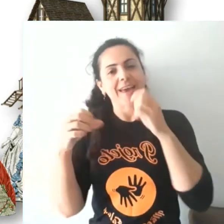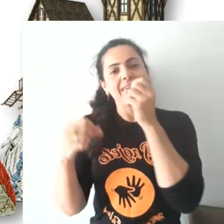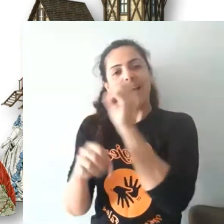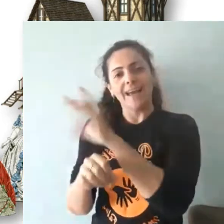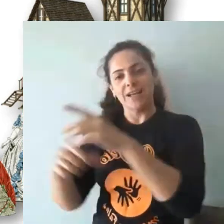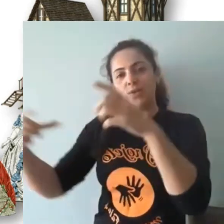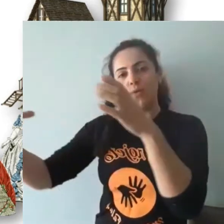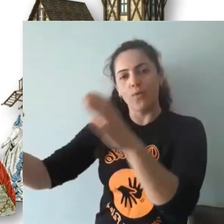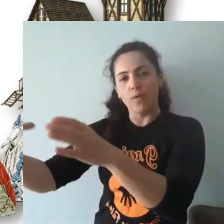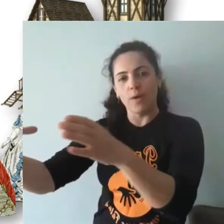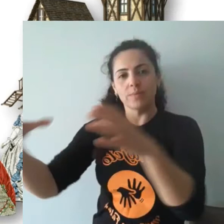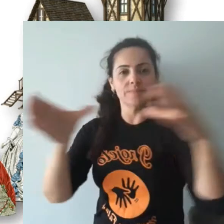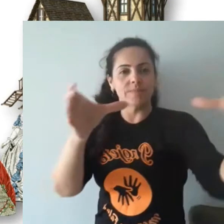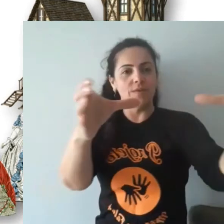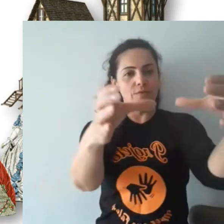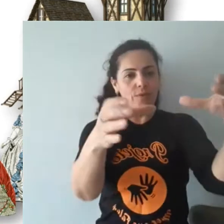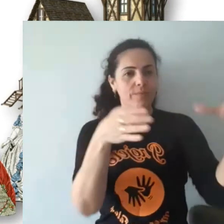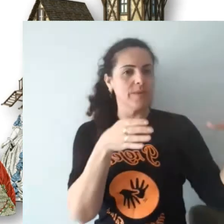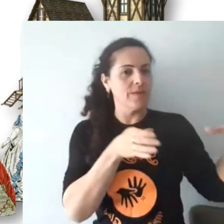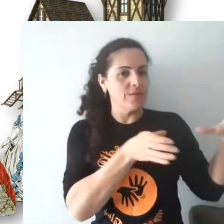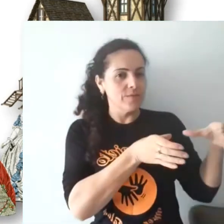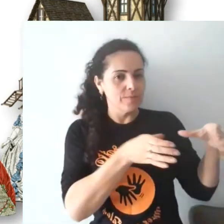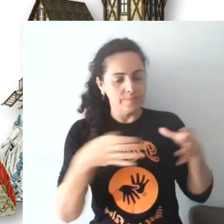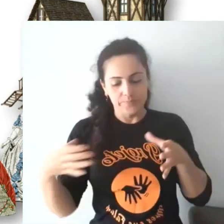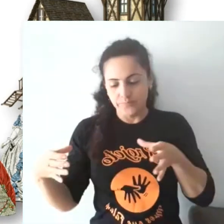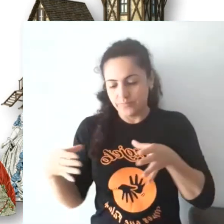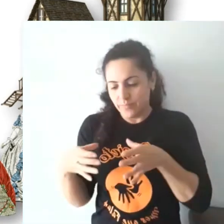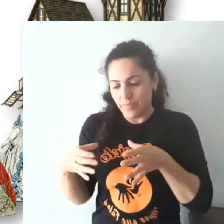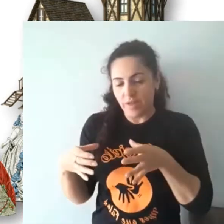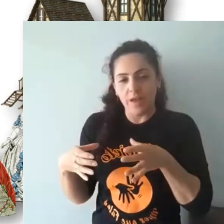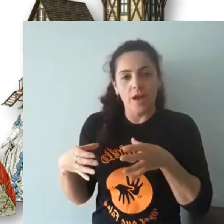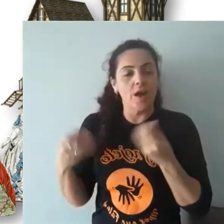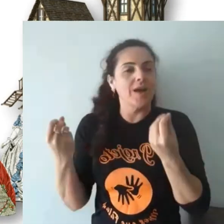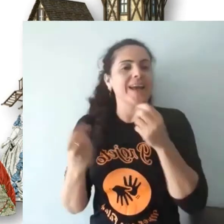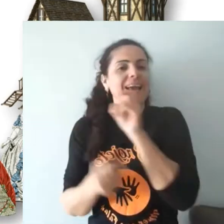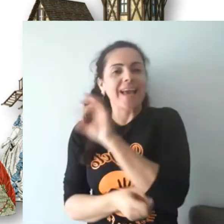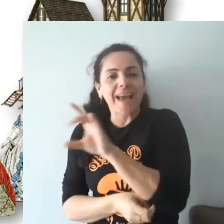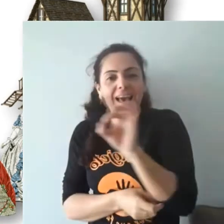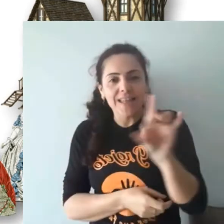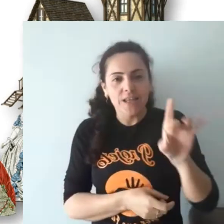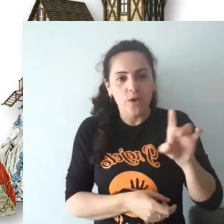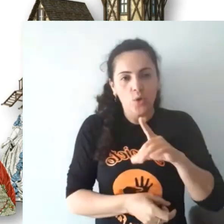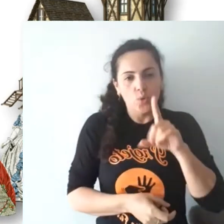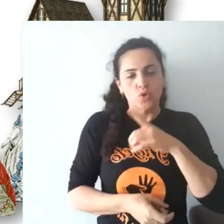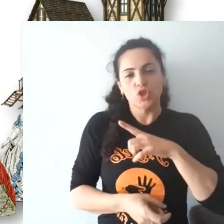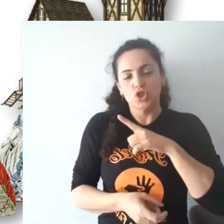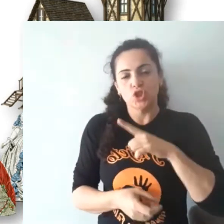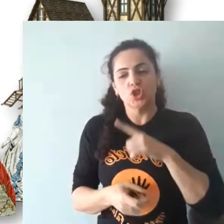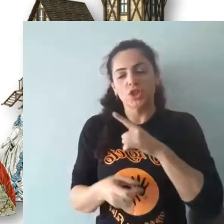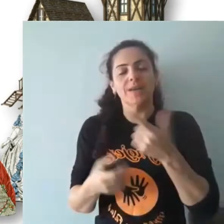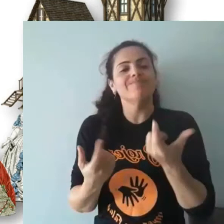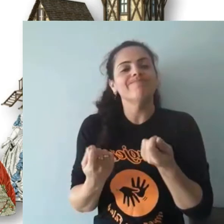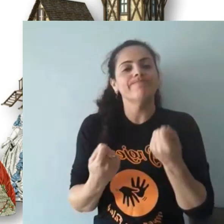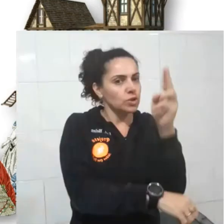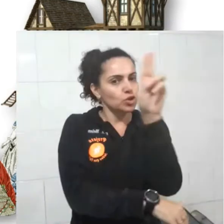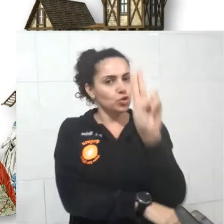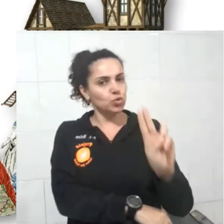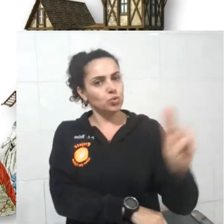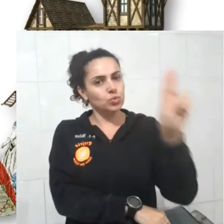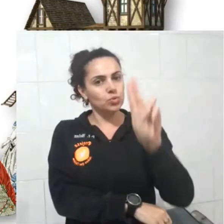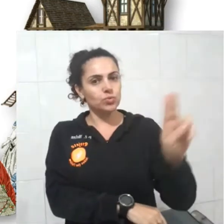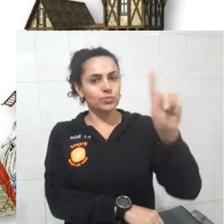de outra propriedade, então ela plantava o que utilizava, né? Ela produzia o que